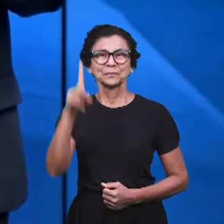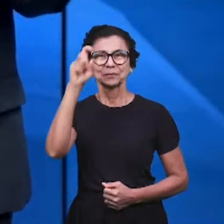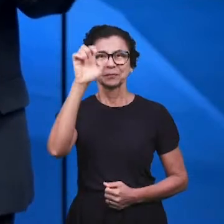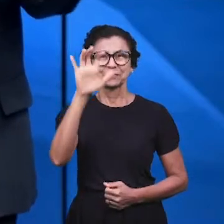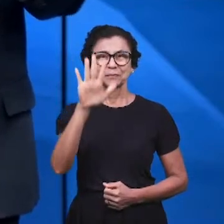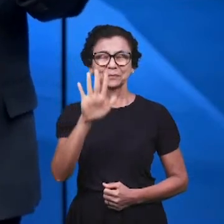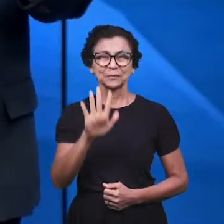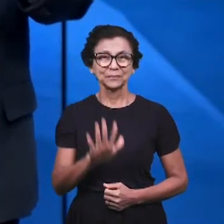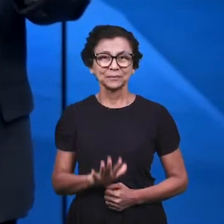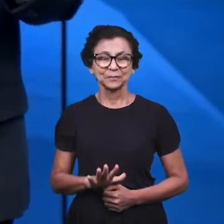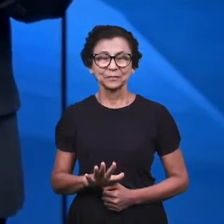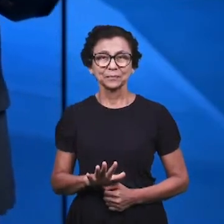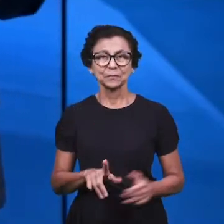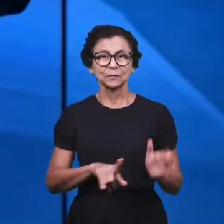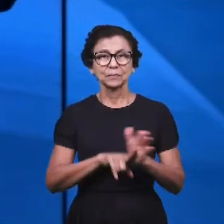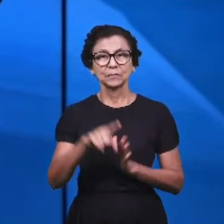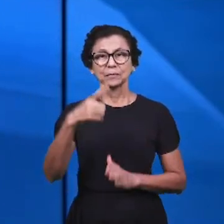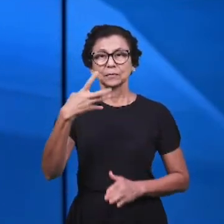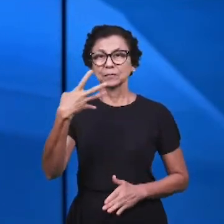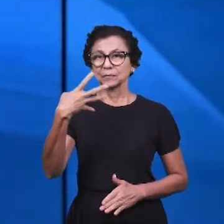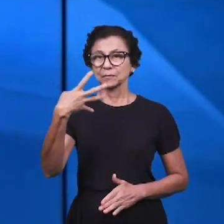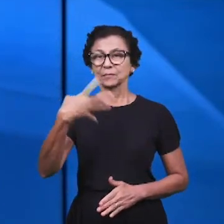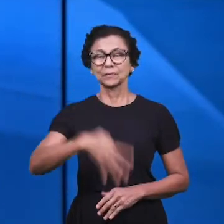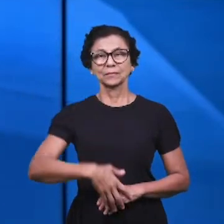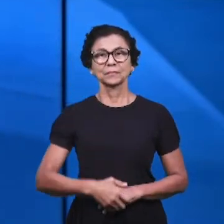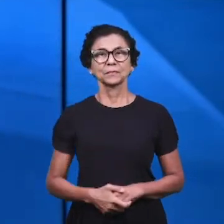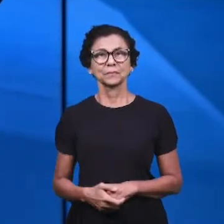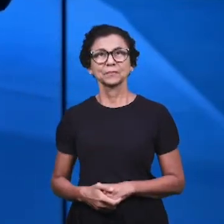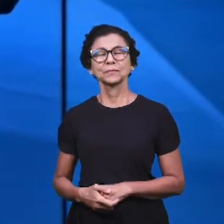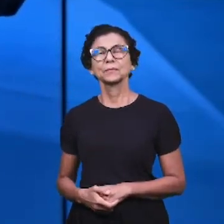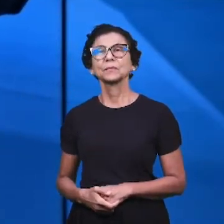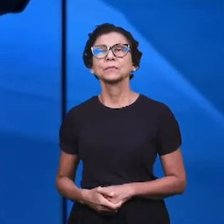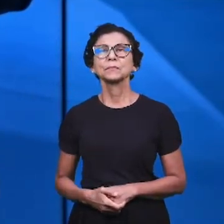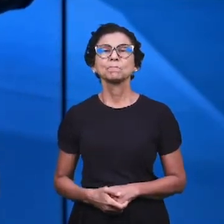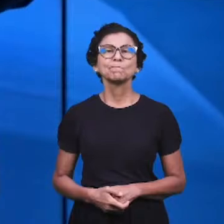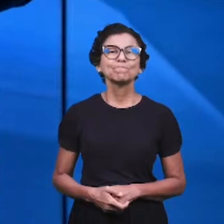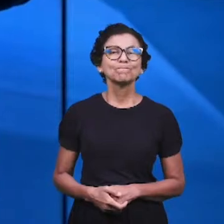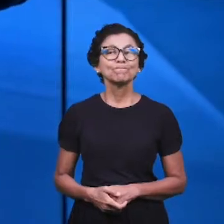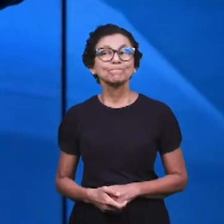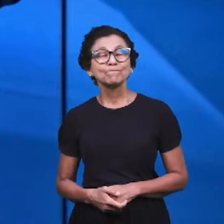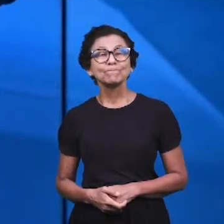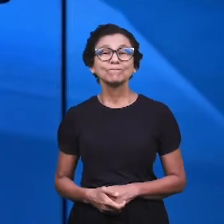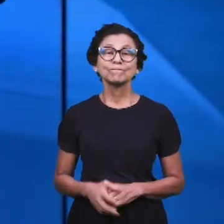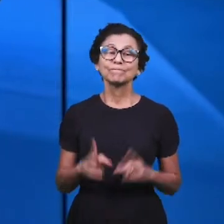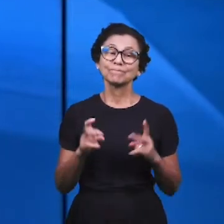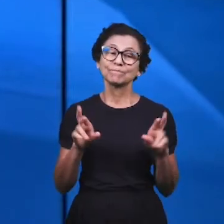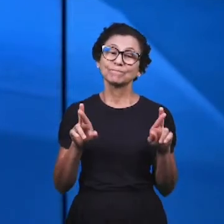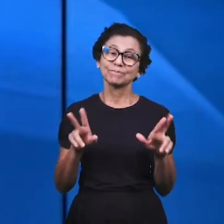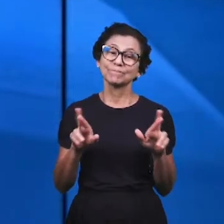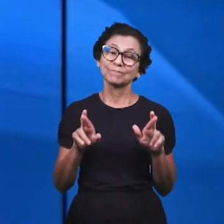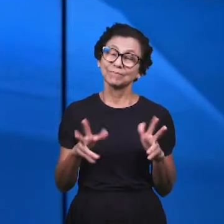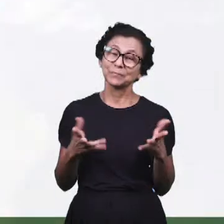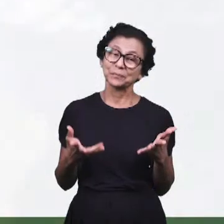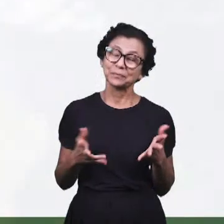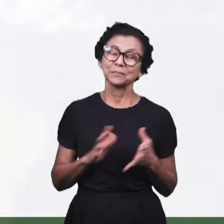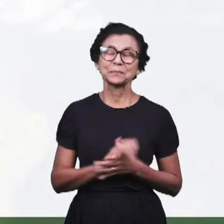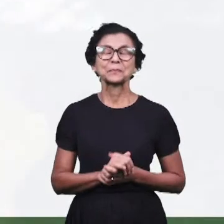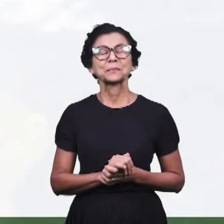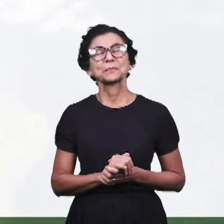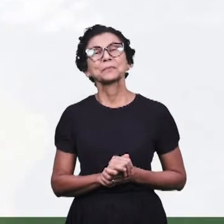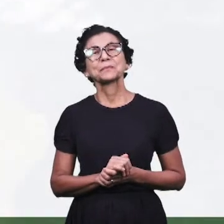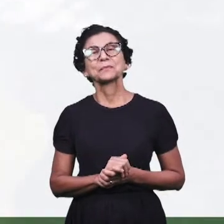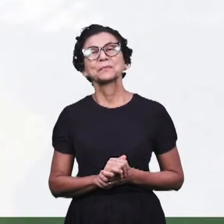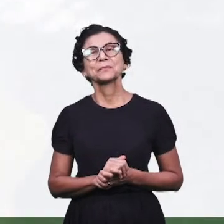Muito bem, irmãos, vamos à quarta pergunta, porque ela agora exige de nós fazer uma diferença. A quarta pergunta diz assim: faça